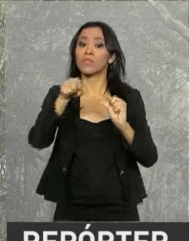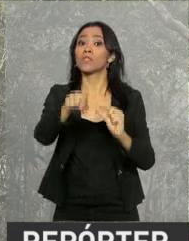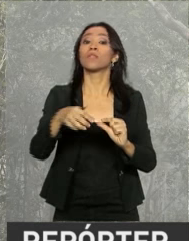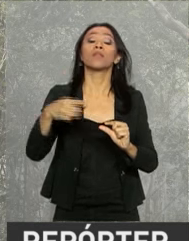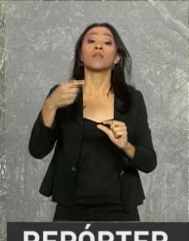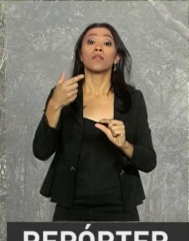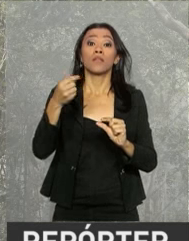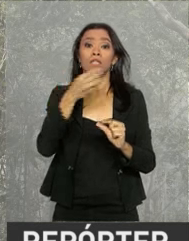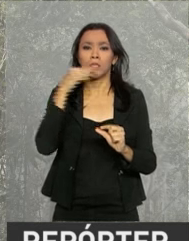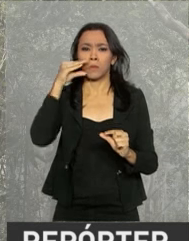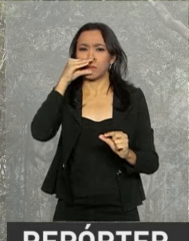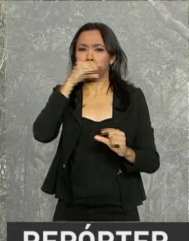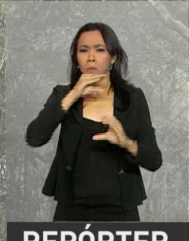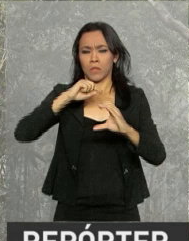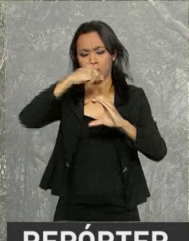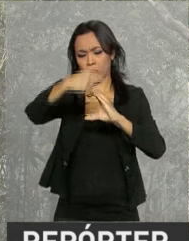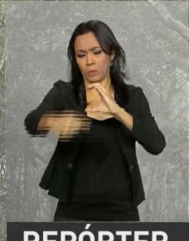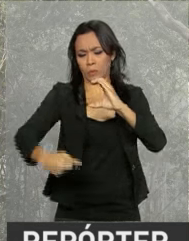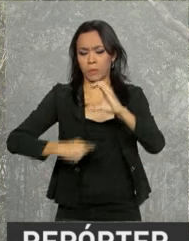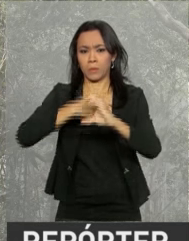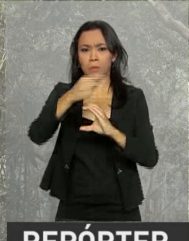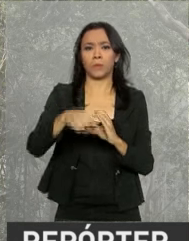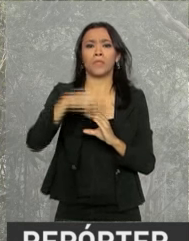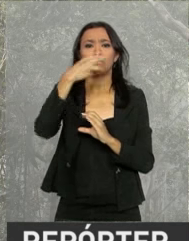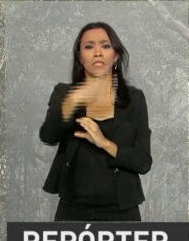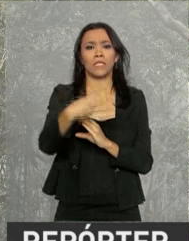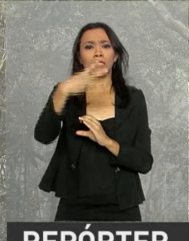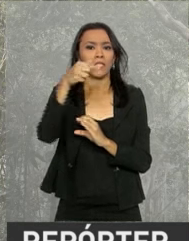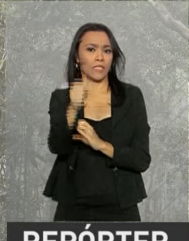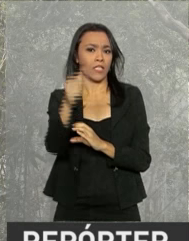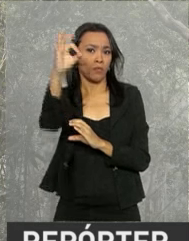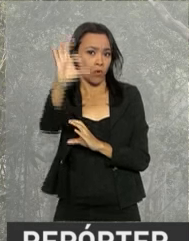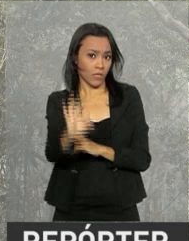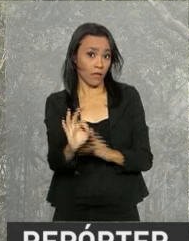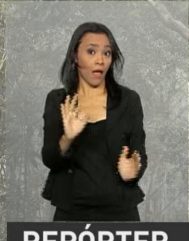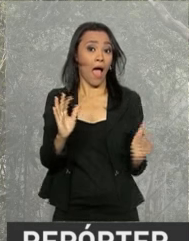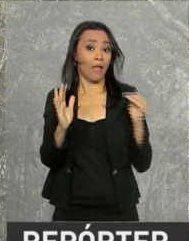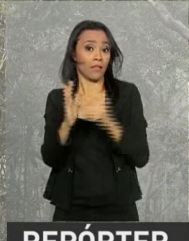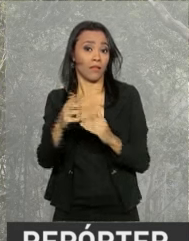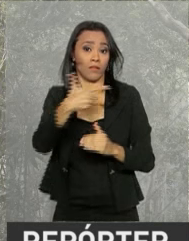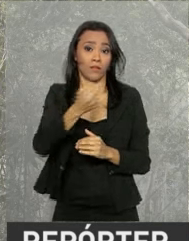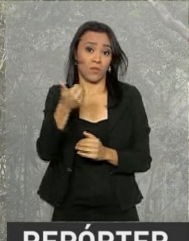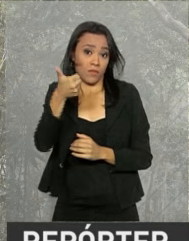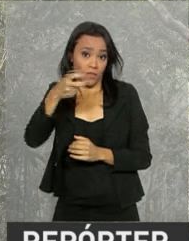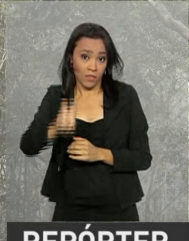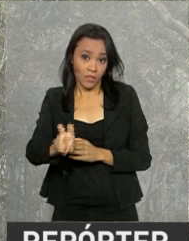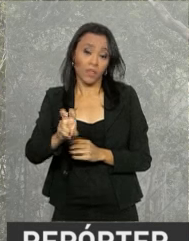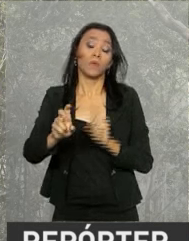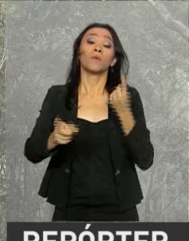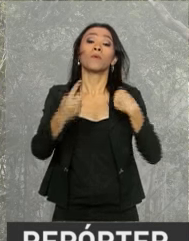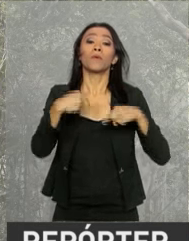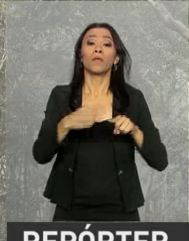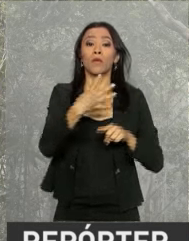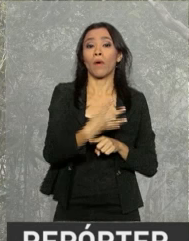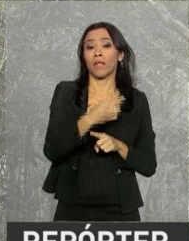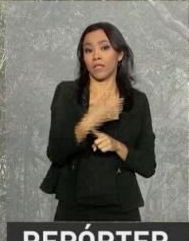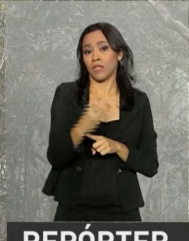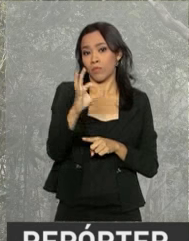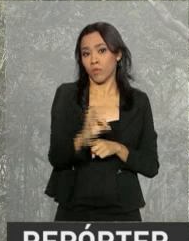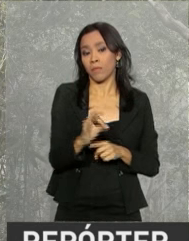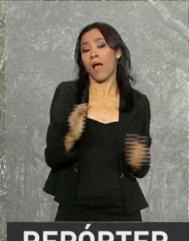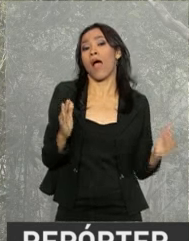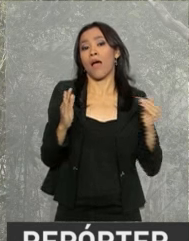gases de efeito estufa na atmosfera em 37% até 2025 e em 43%